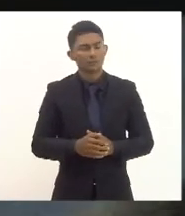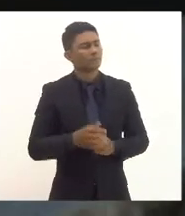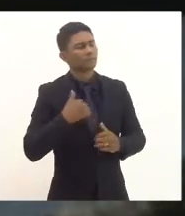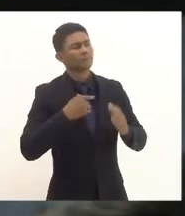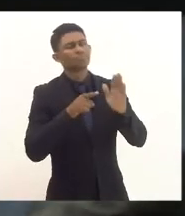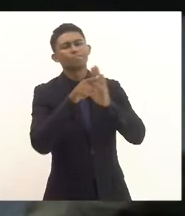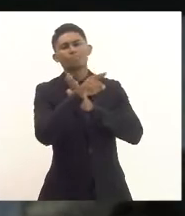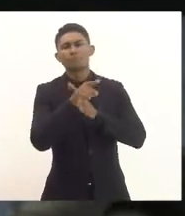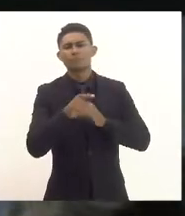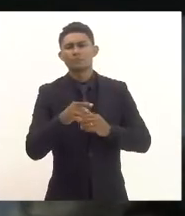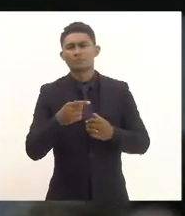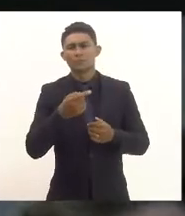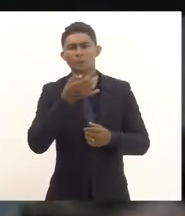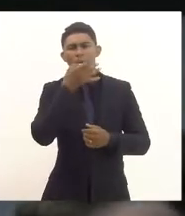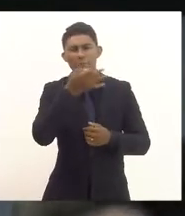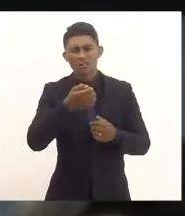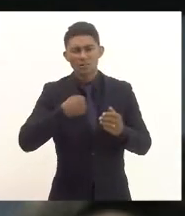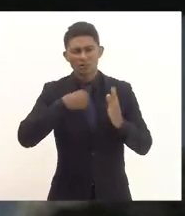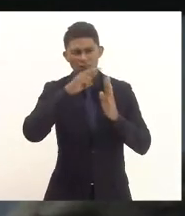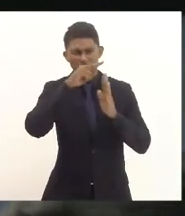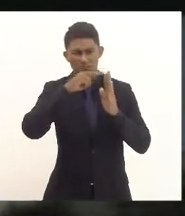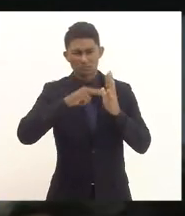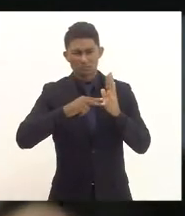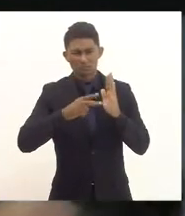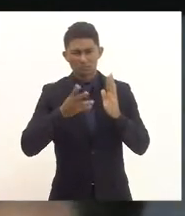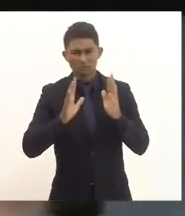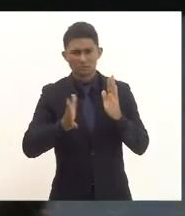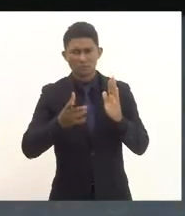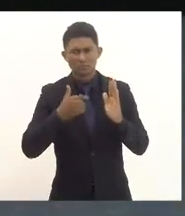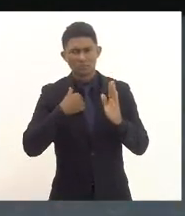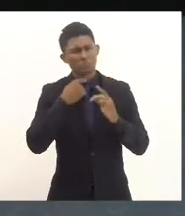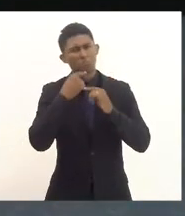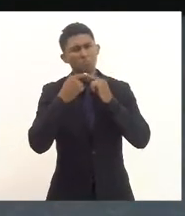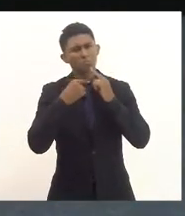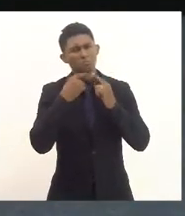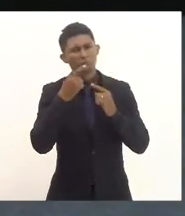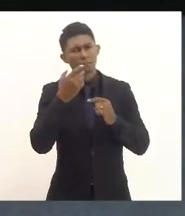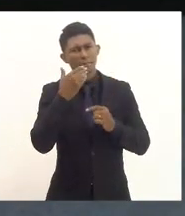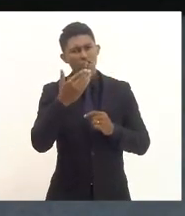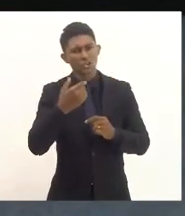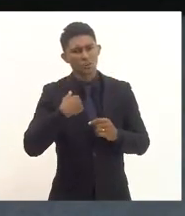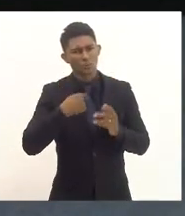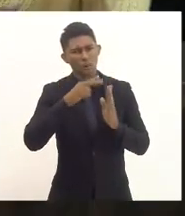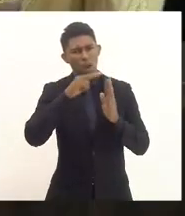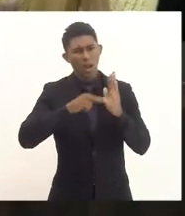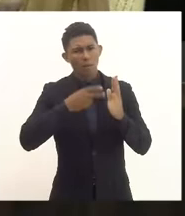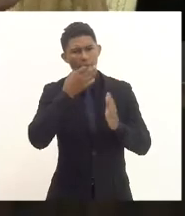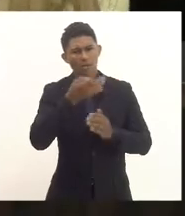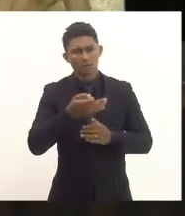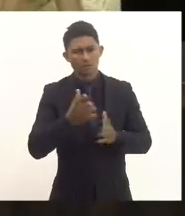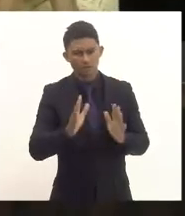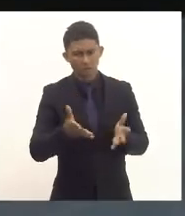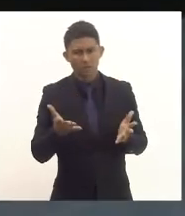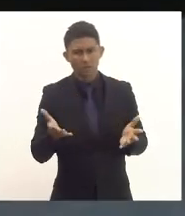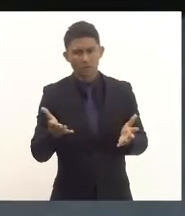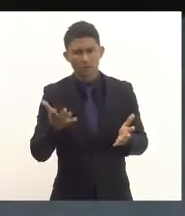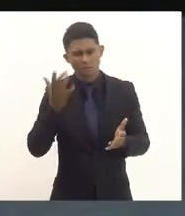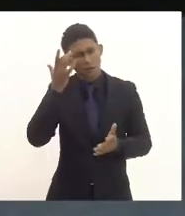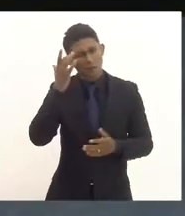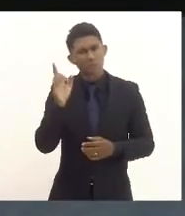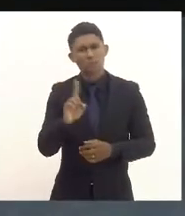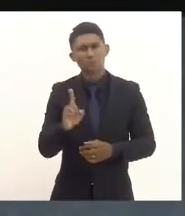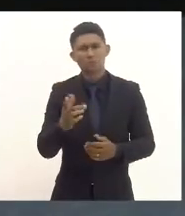perguntar você tem um livro parecer nesse segundo projeto presente eu tenho dúvida se for silêncio me pediu para eu aparecer lá não eu creio que não